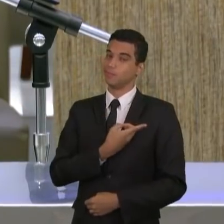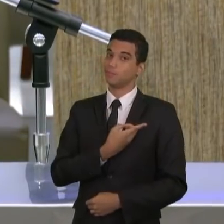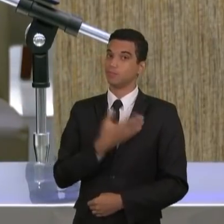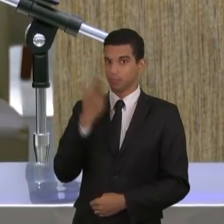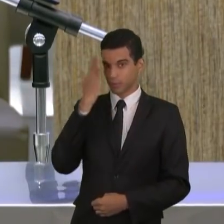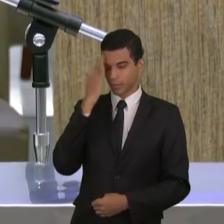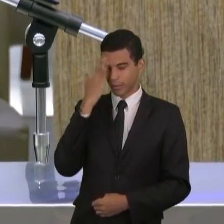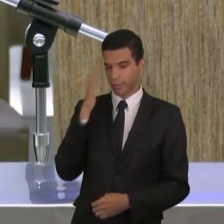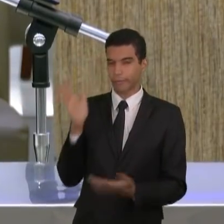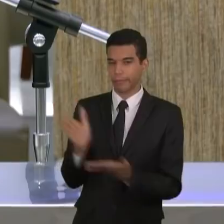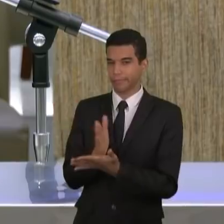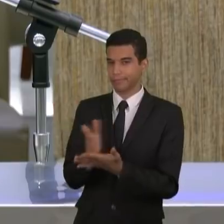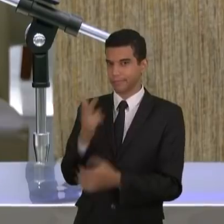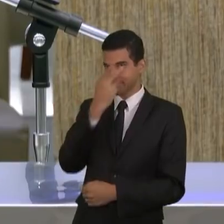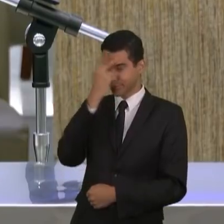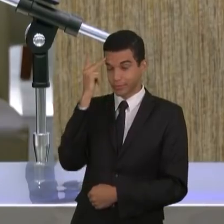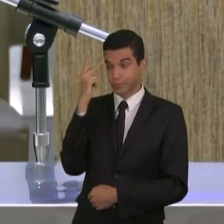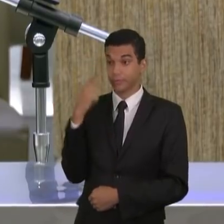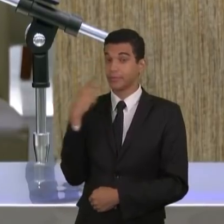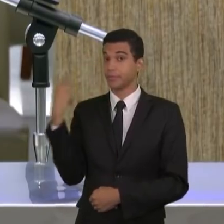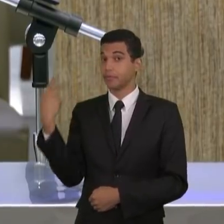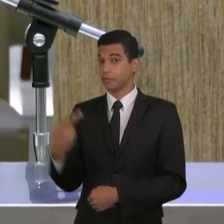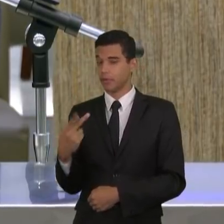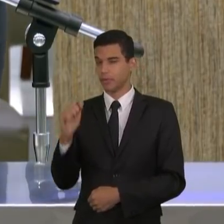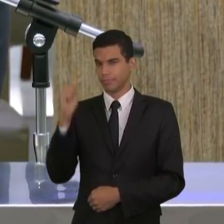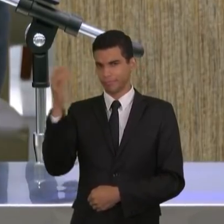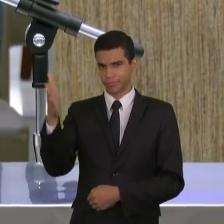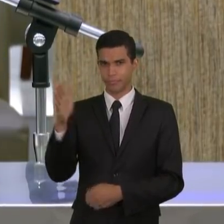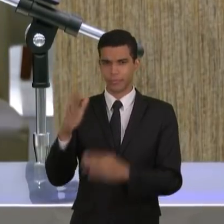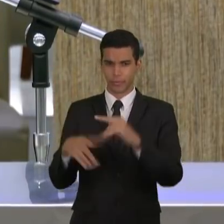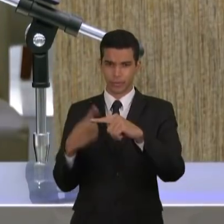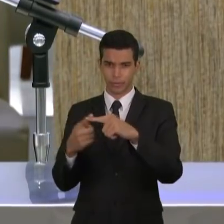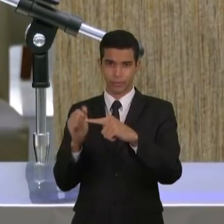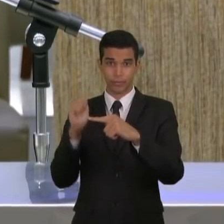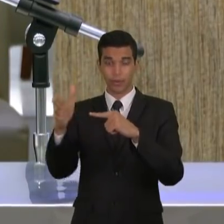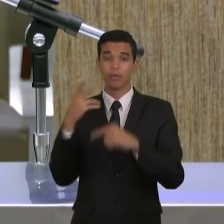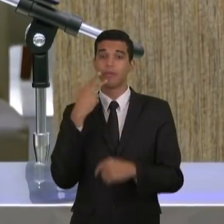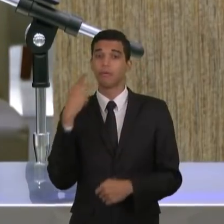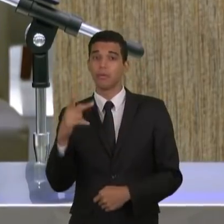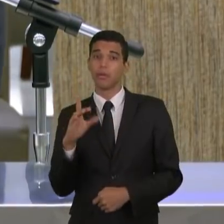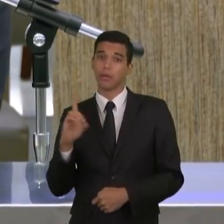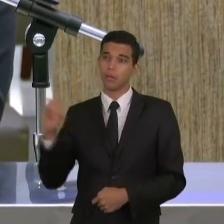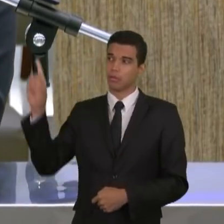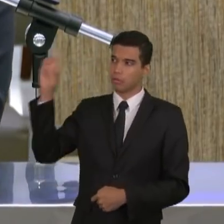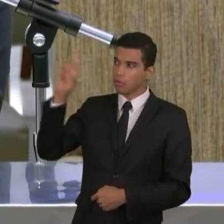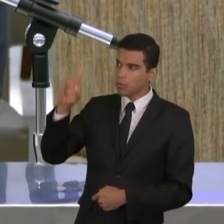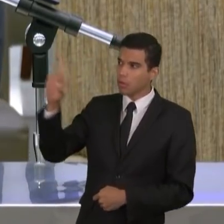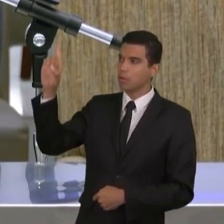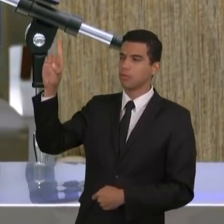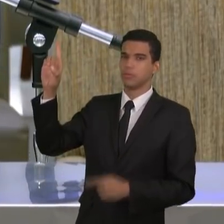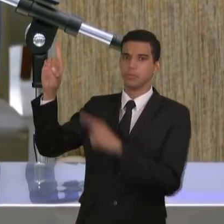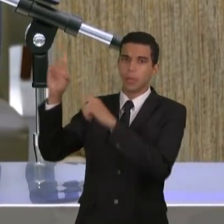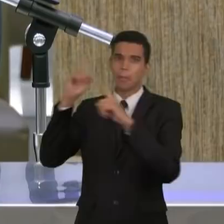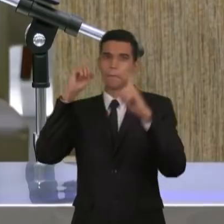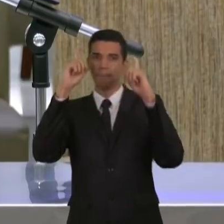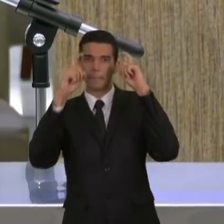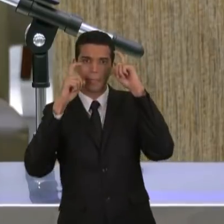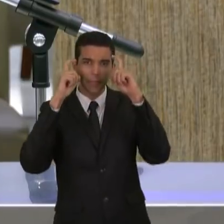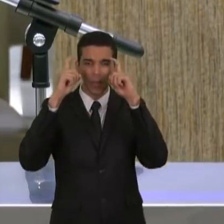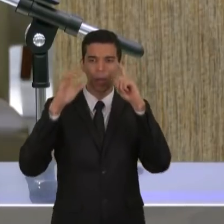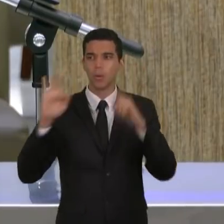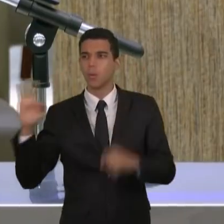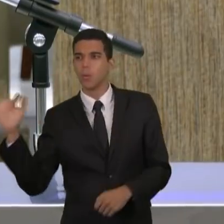é uma falácia que se tem aí fora não é dizendo de que Deus é um Deus que está preocupado com o